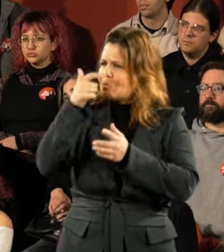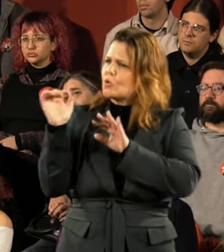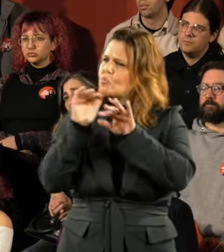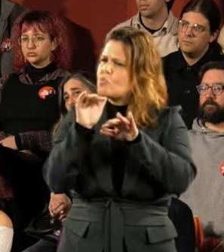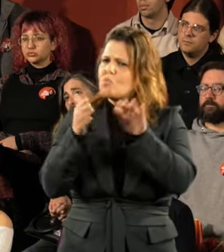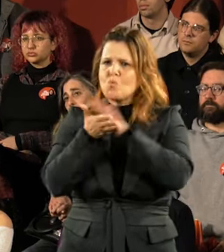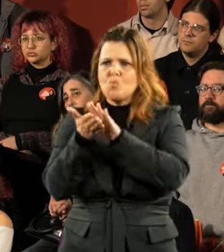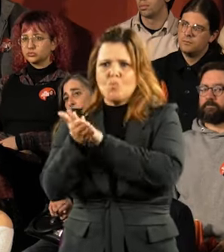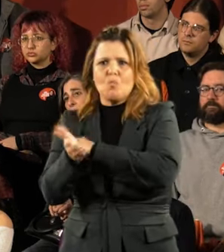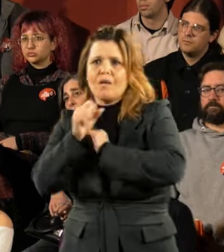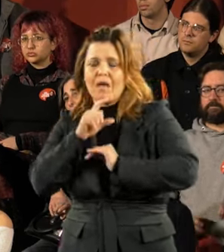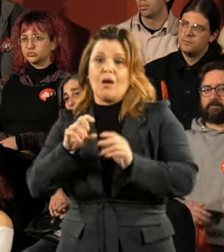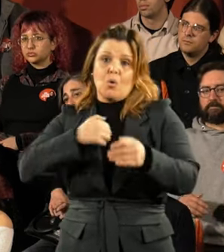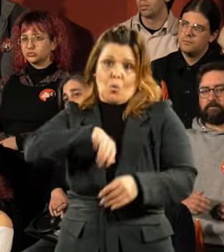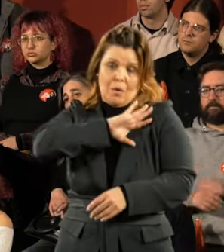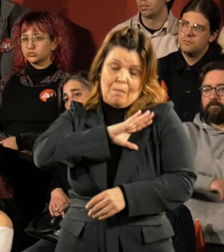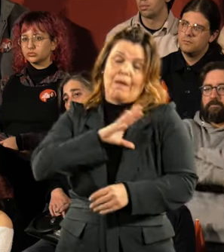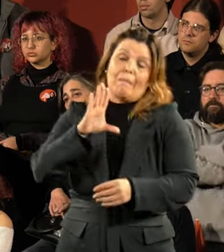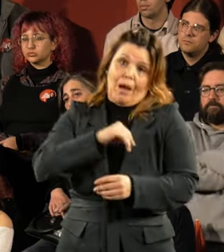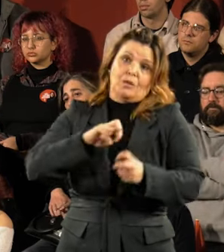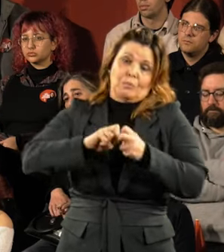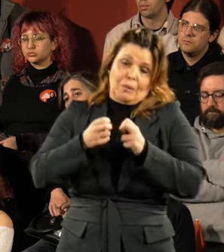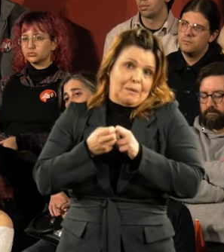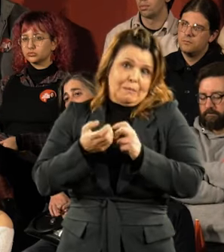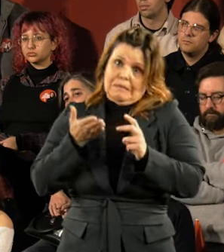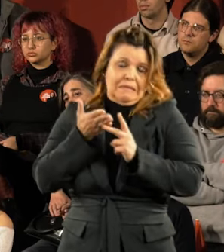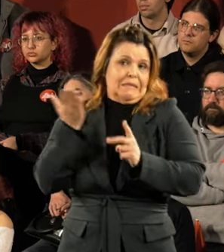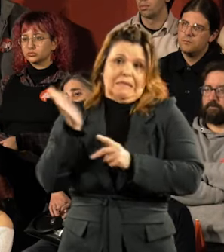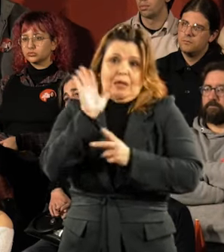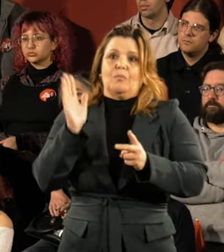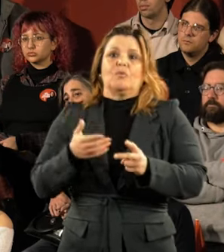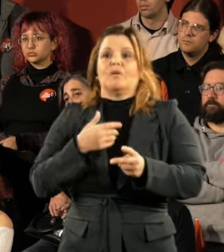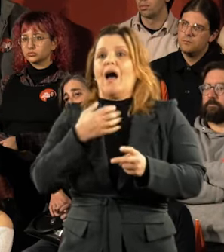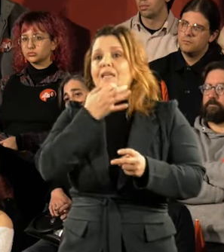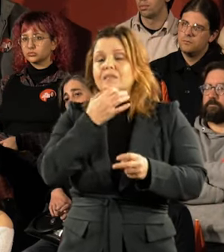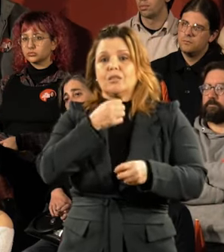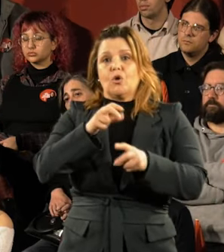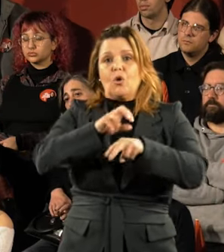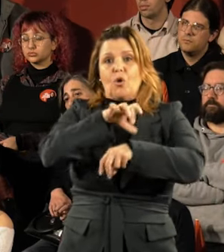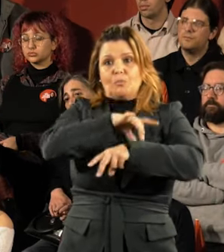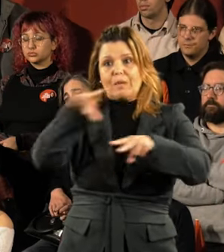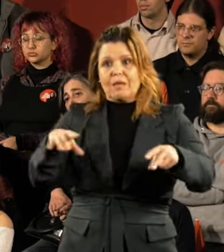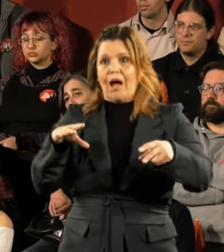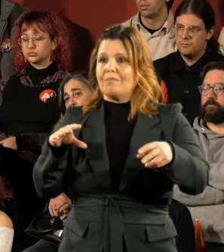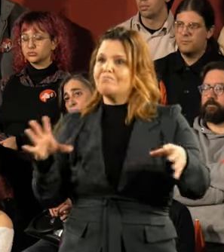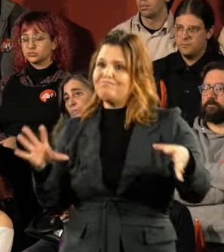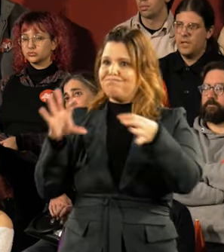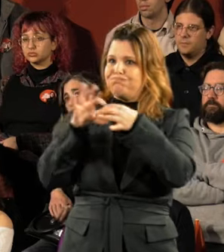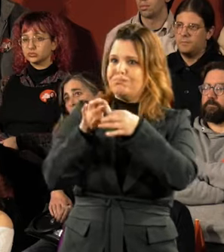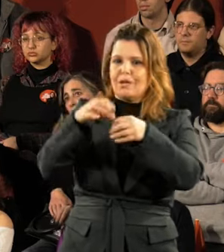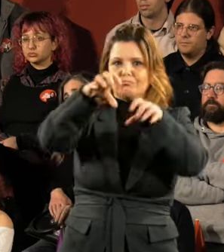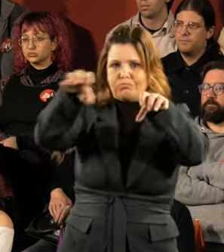temos outros problemas específicos na área da saúde que passam por exemplo por uma fusão hospitalar que nunca deveria ter